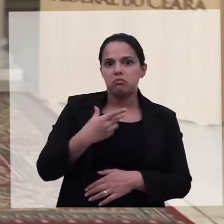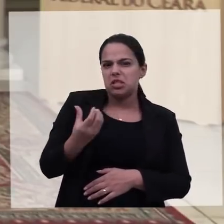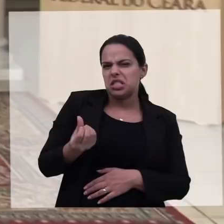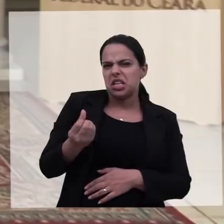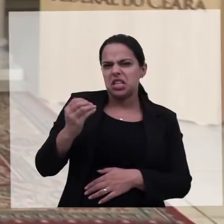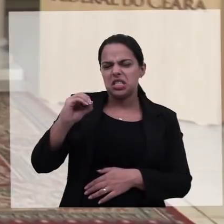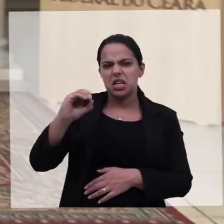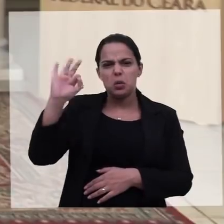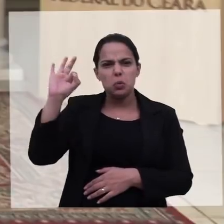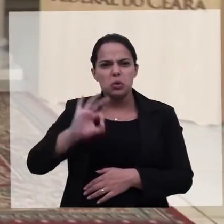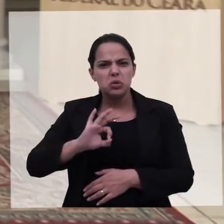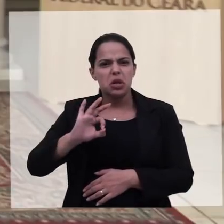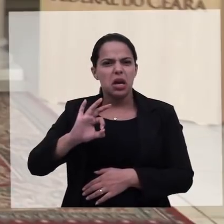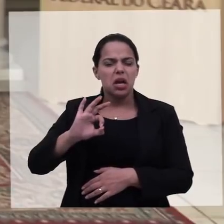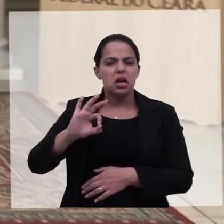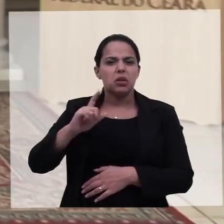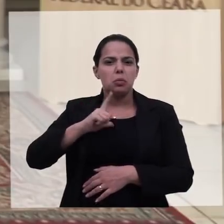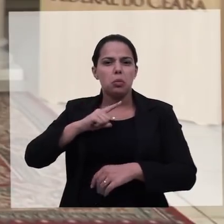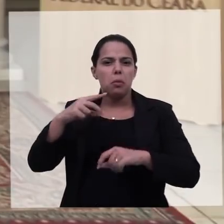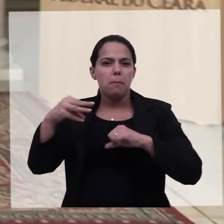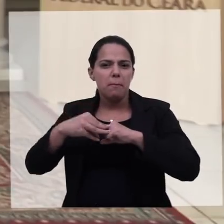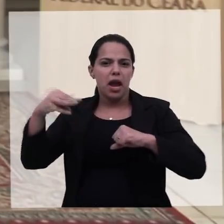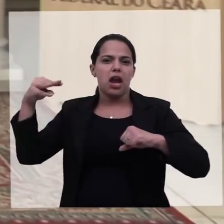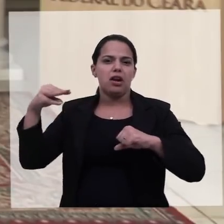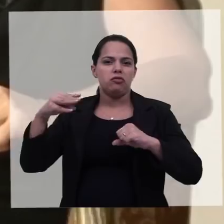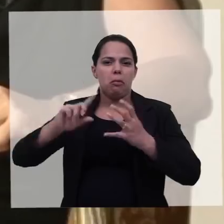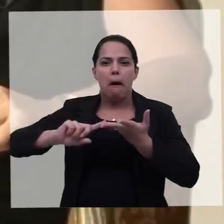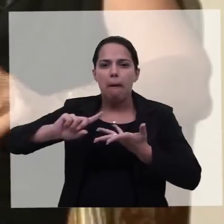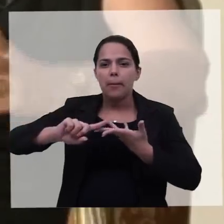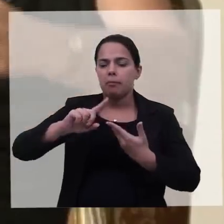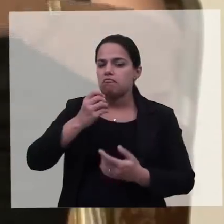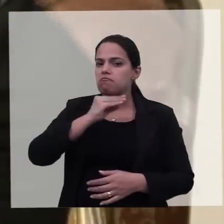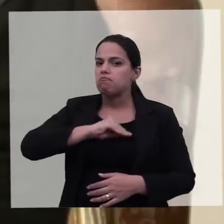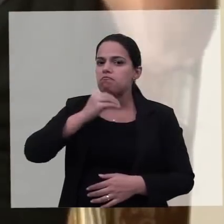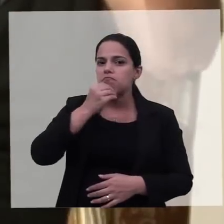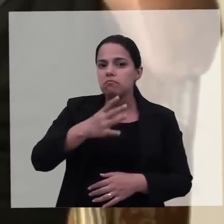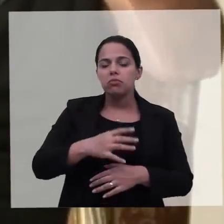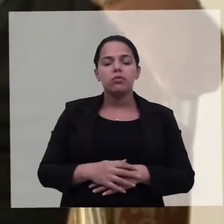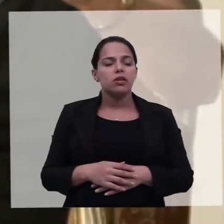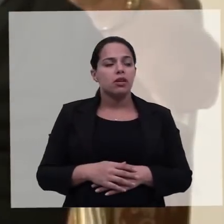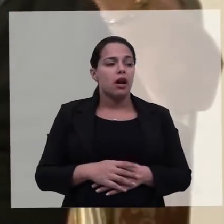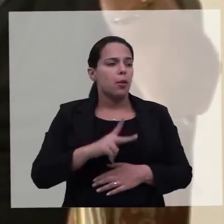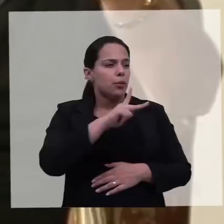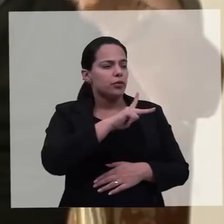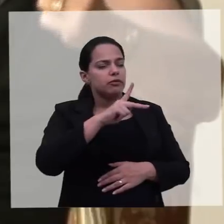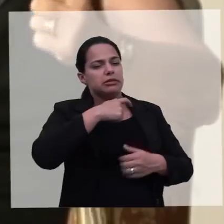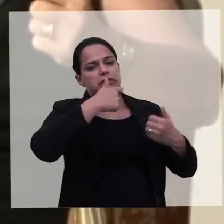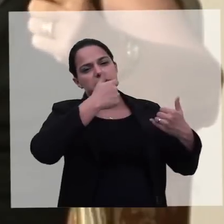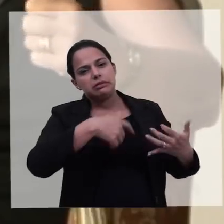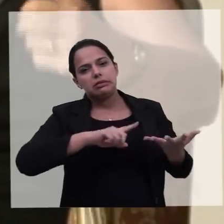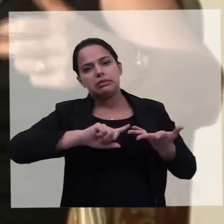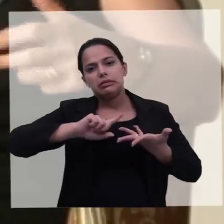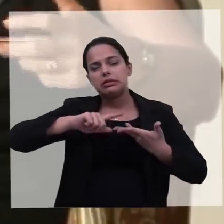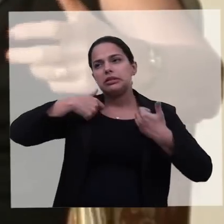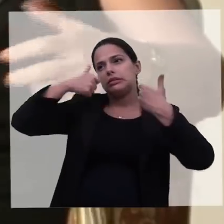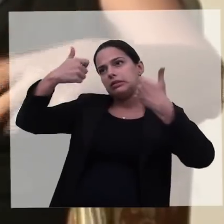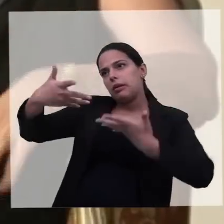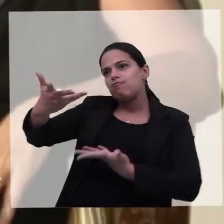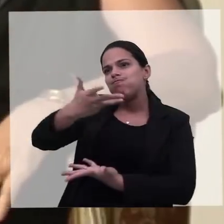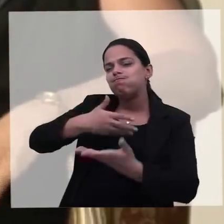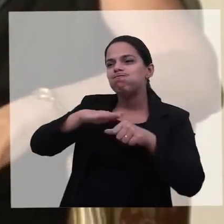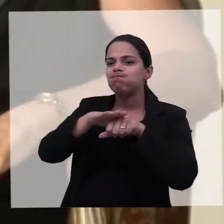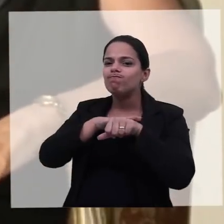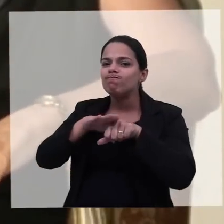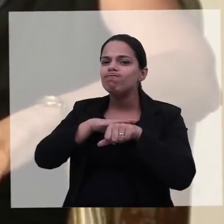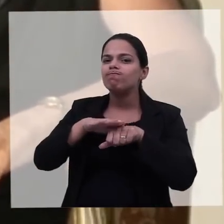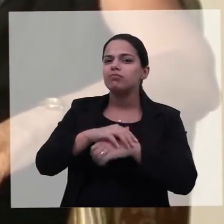ter um aumento para 60% do título de mestre. E aí o professor Matias chega assim, aí eu disse, professor, tal